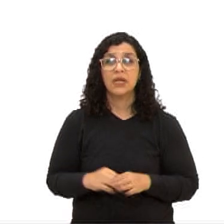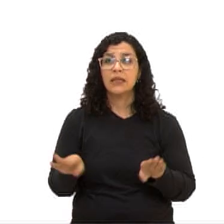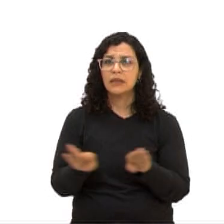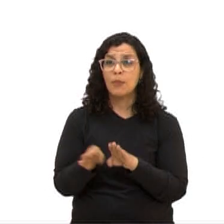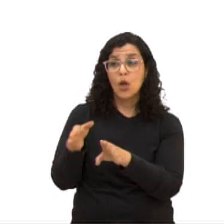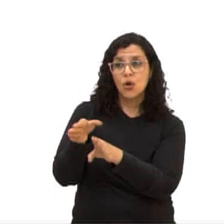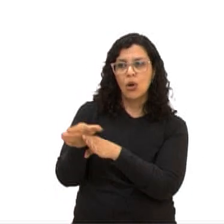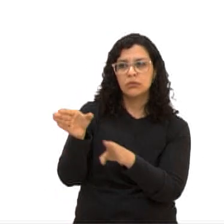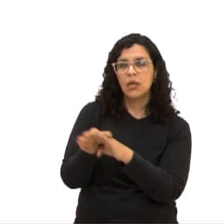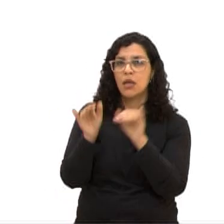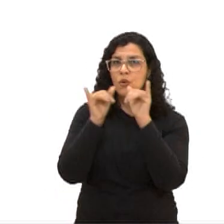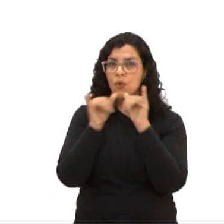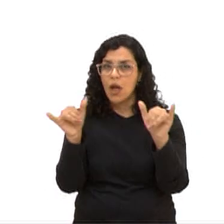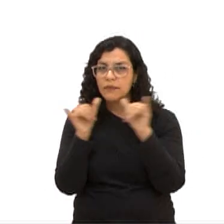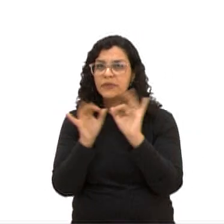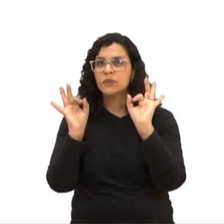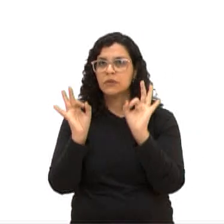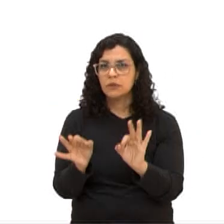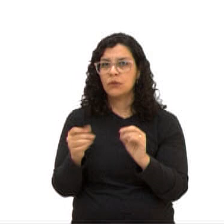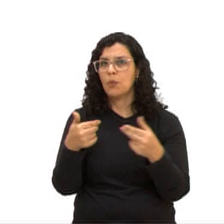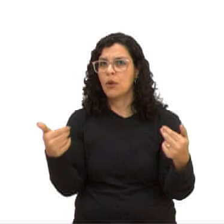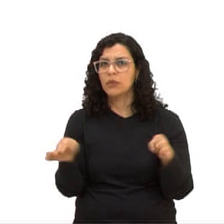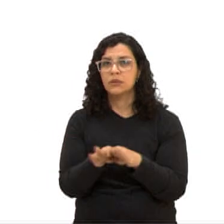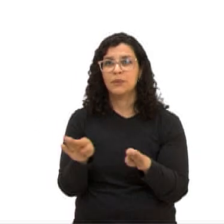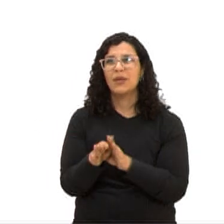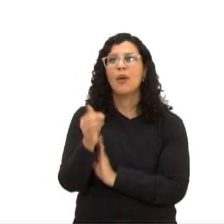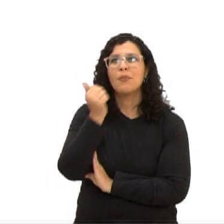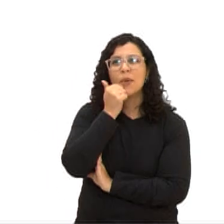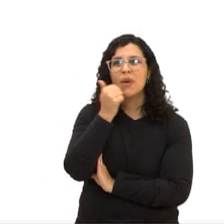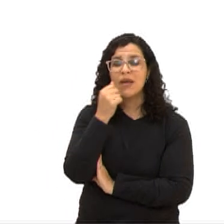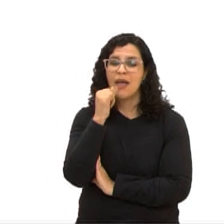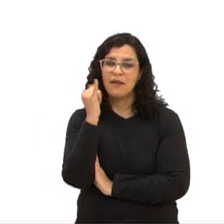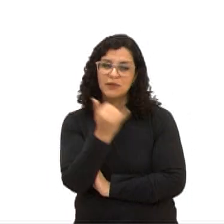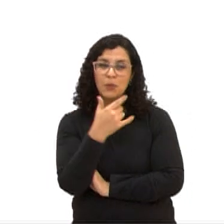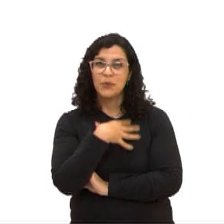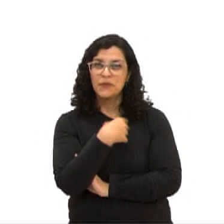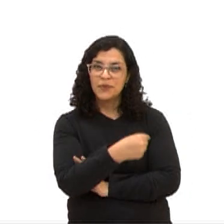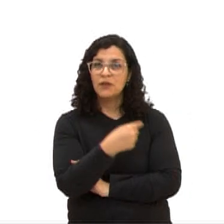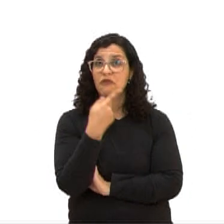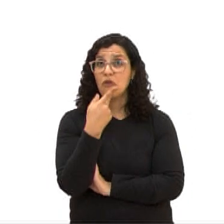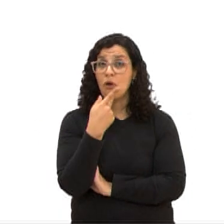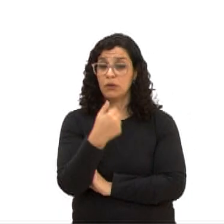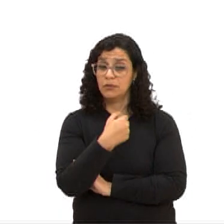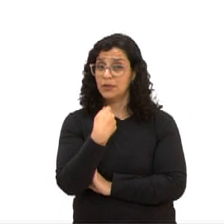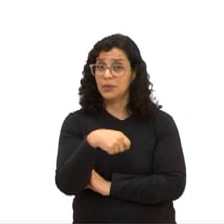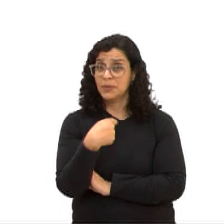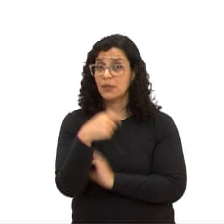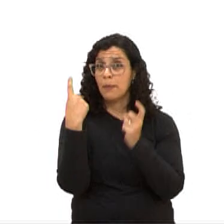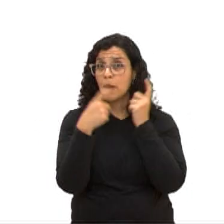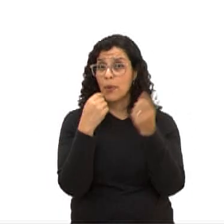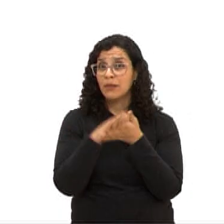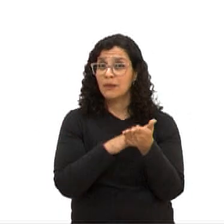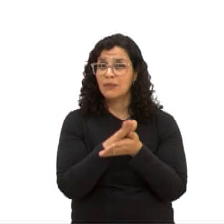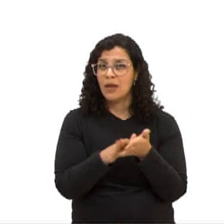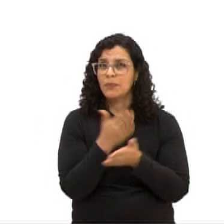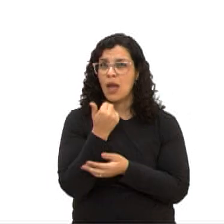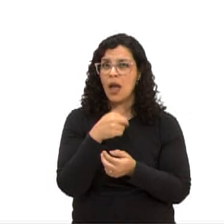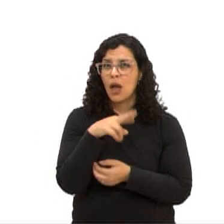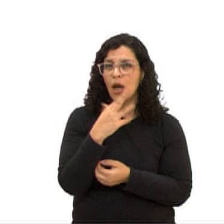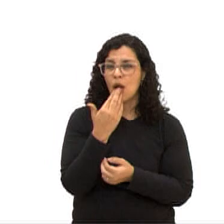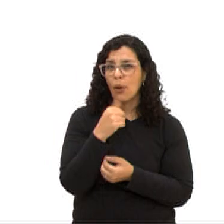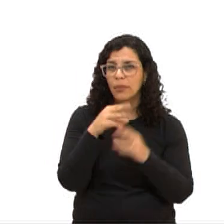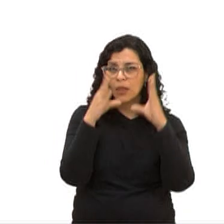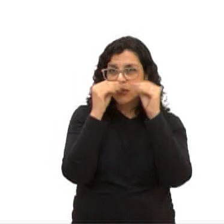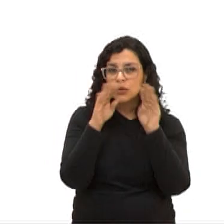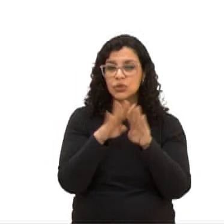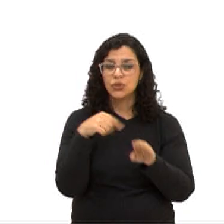servem para dar avisos, instruções de alguma coisa, como a mãe deixa ali o recado para o filho, como que não é para se preocupar com a